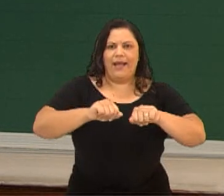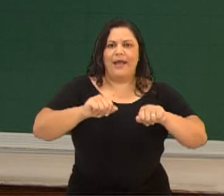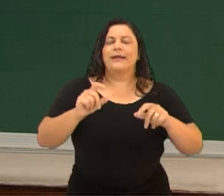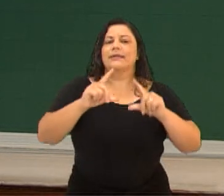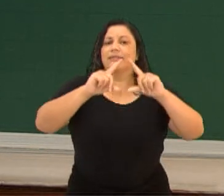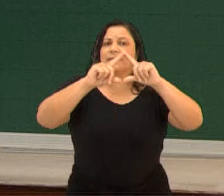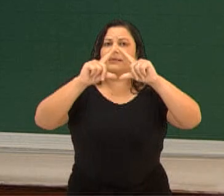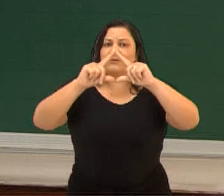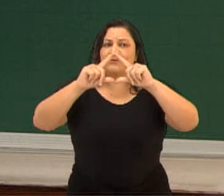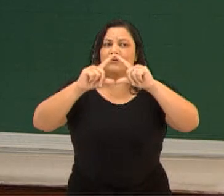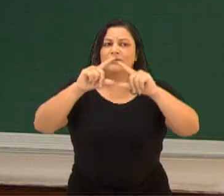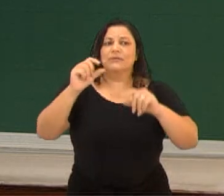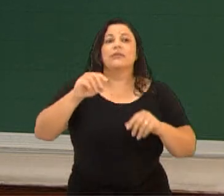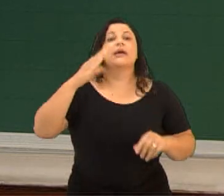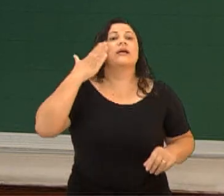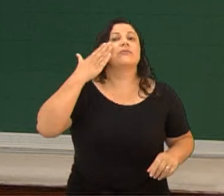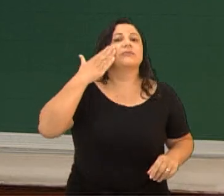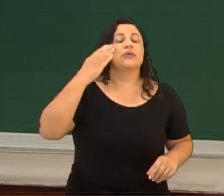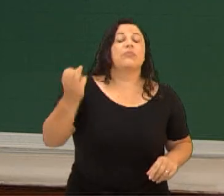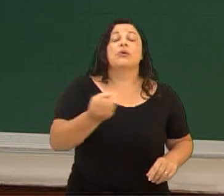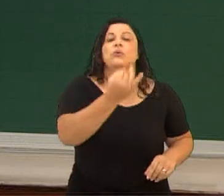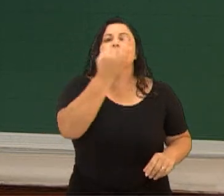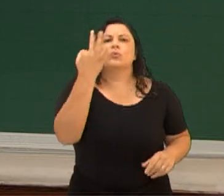saber quanto produto